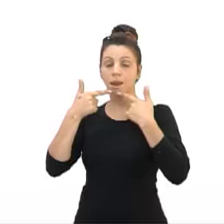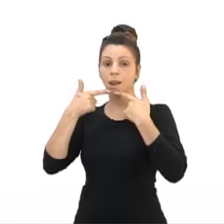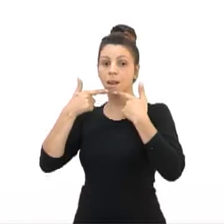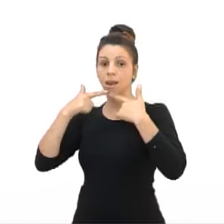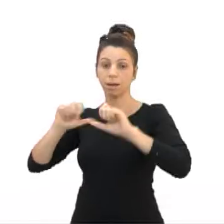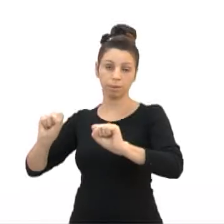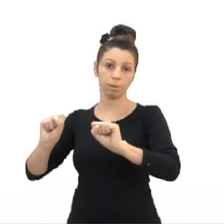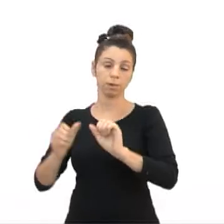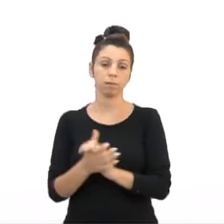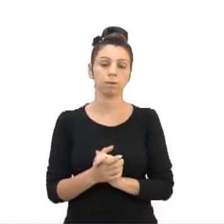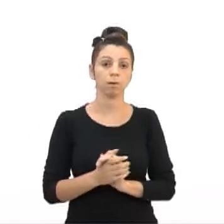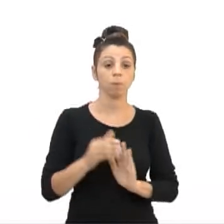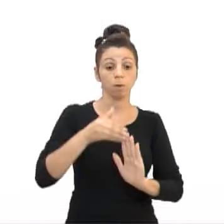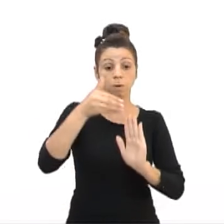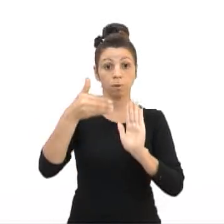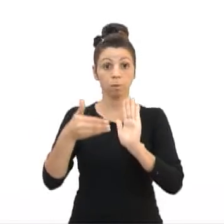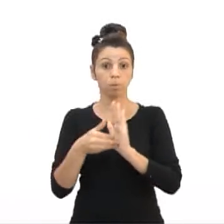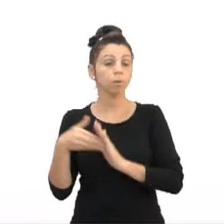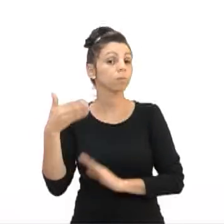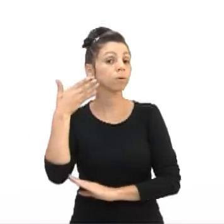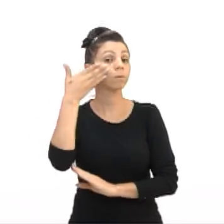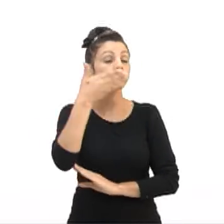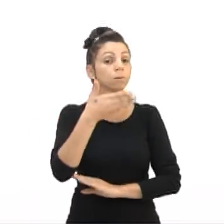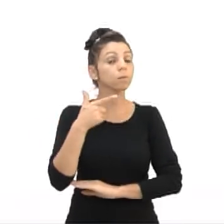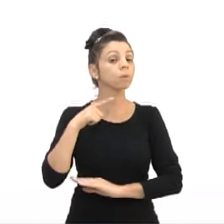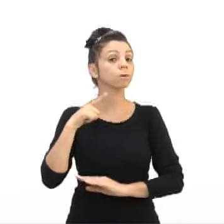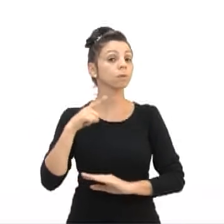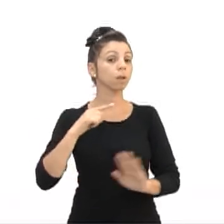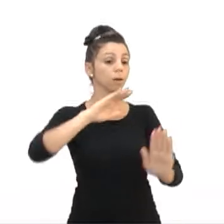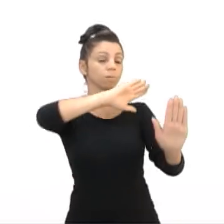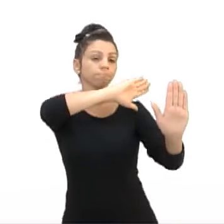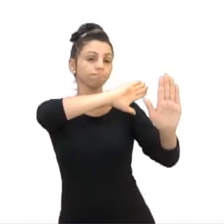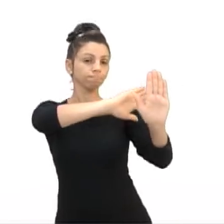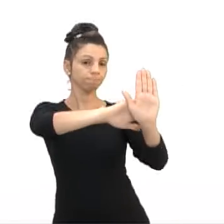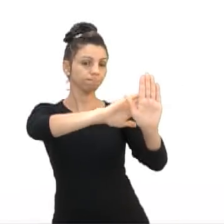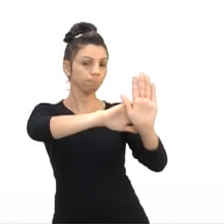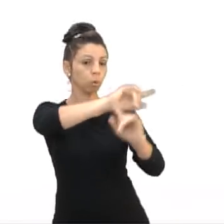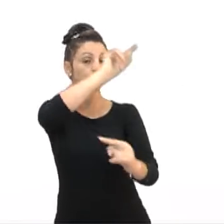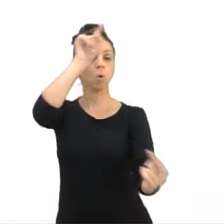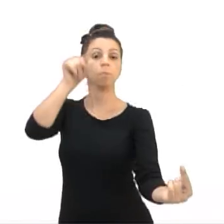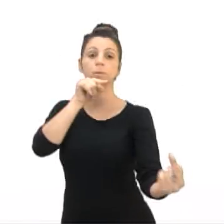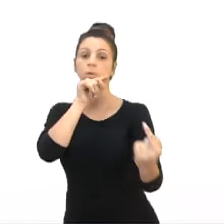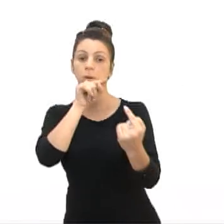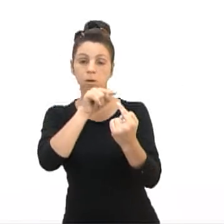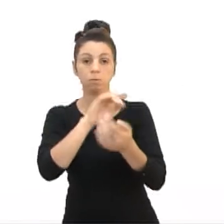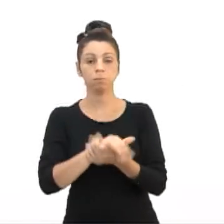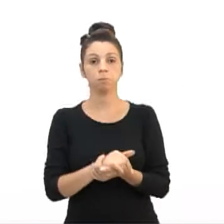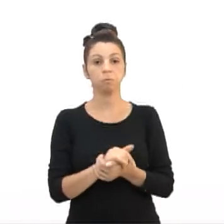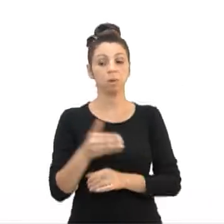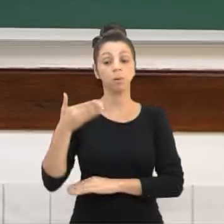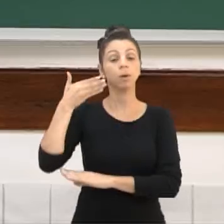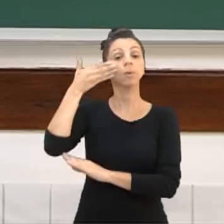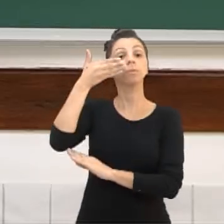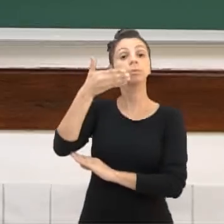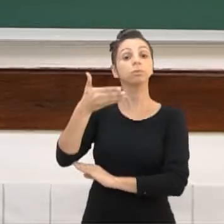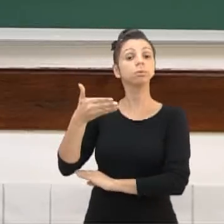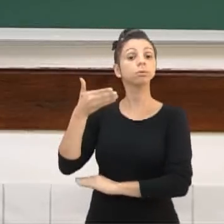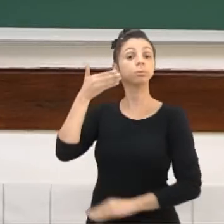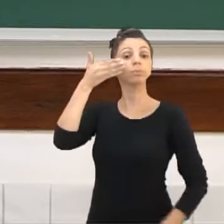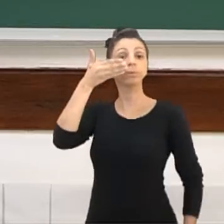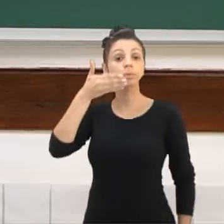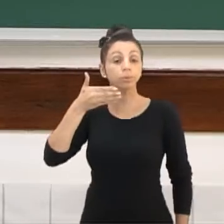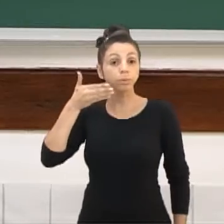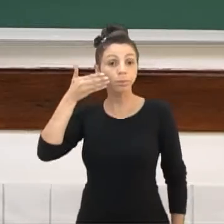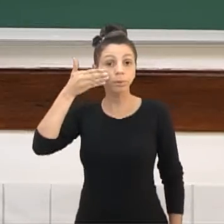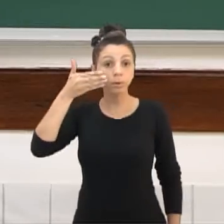todo discurso ele traz em si uma intencionalidade, né? Ele tem uma finalidade. E os discursos, né, eles são elaborados